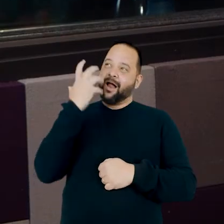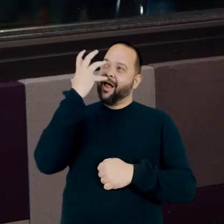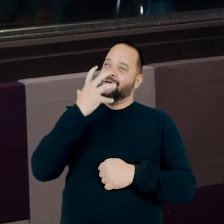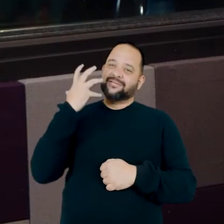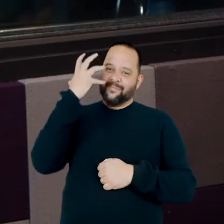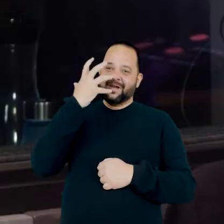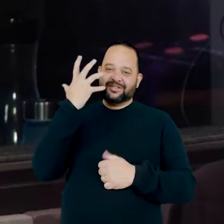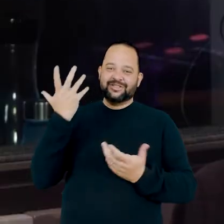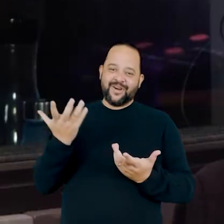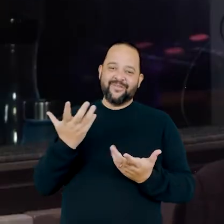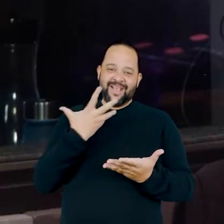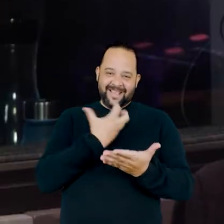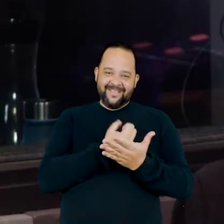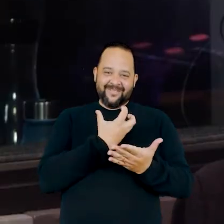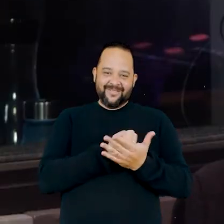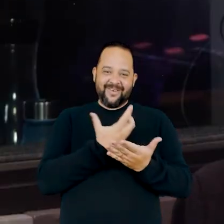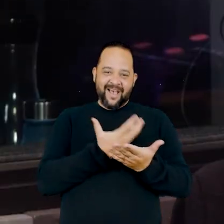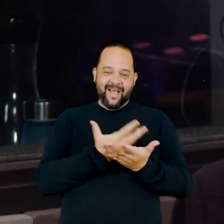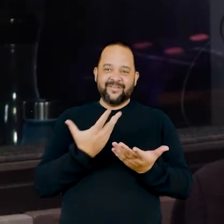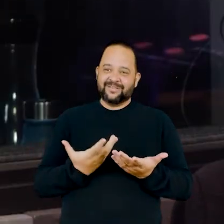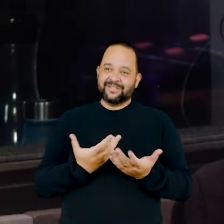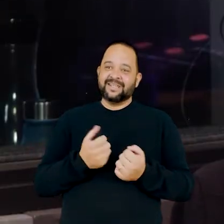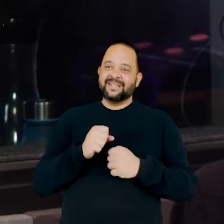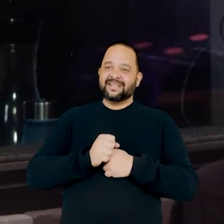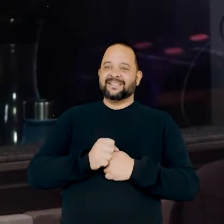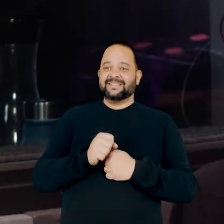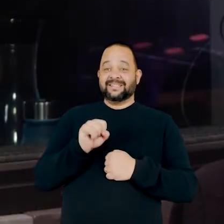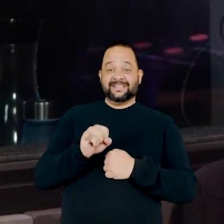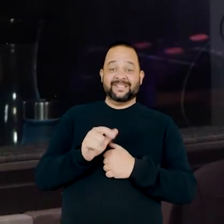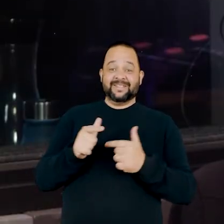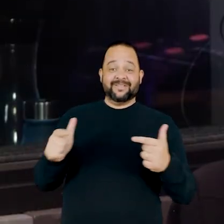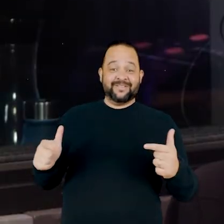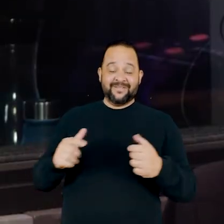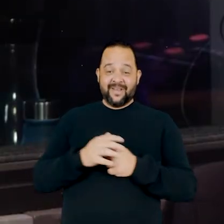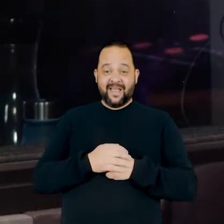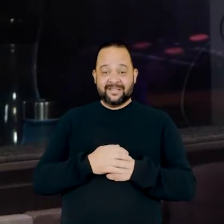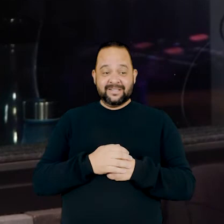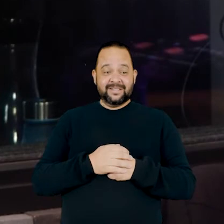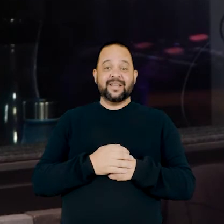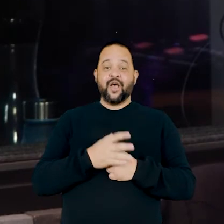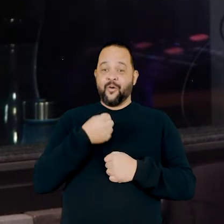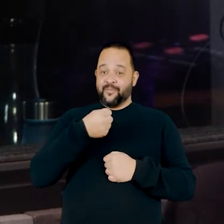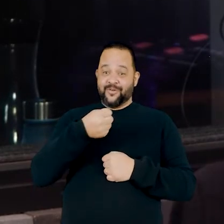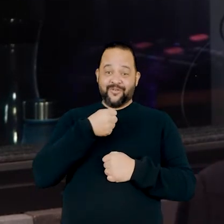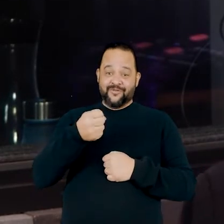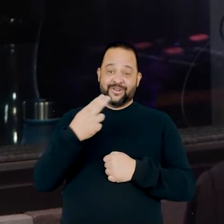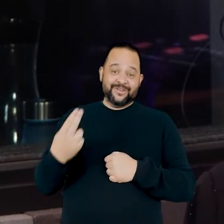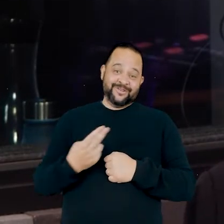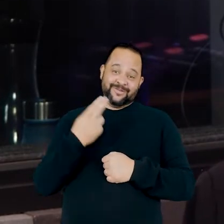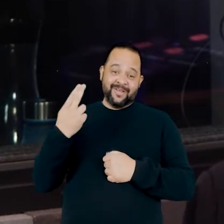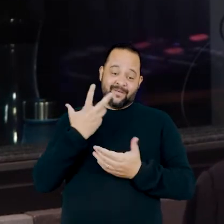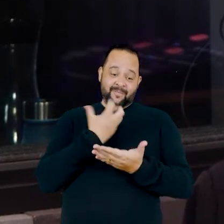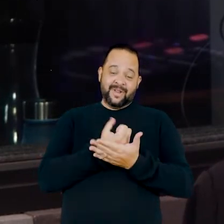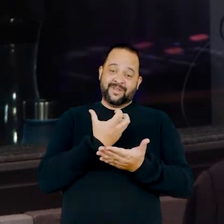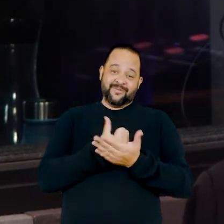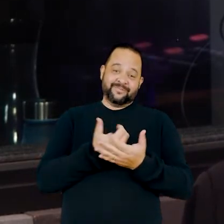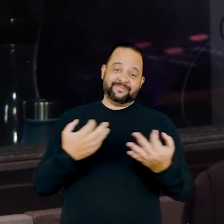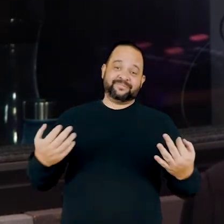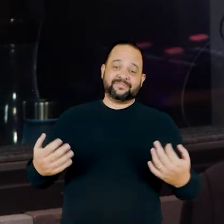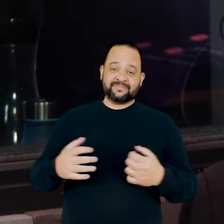né? Que é o áudio. E o áudio não existiria, né, gente? Sem o microfone. Eu brinco assim.